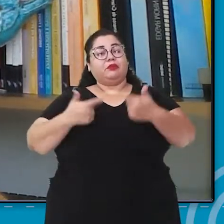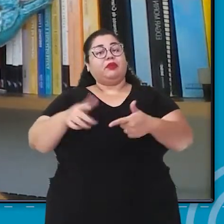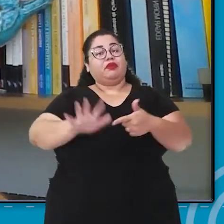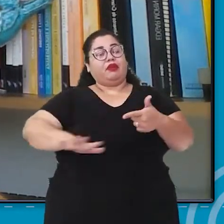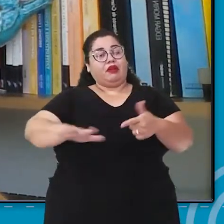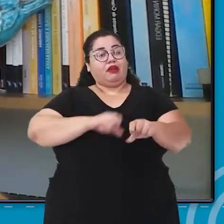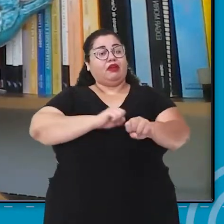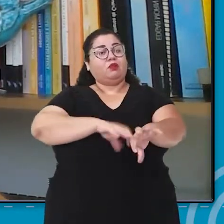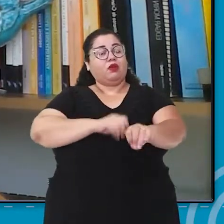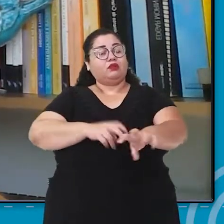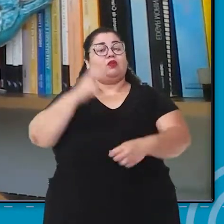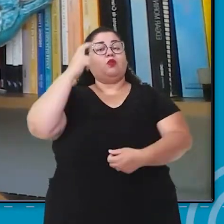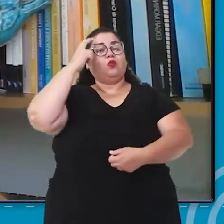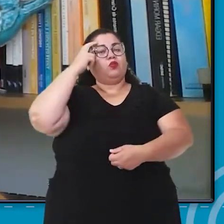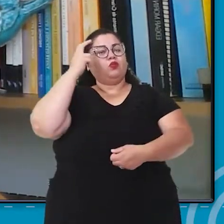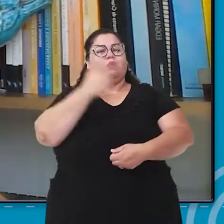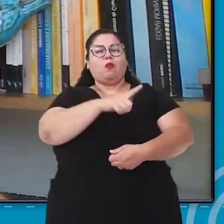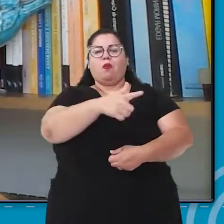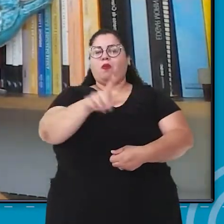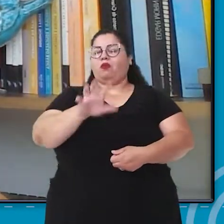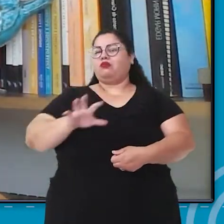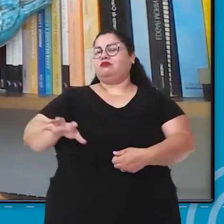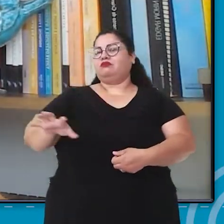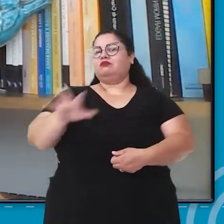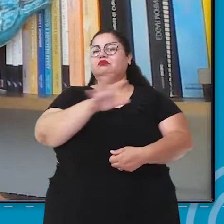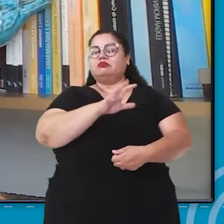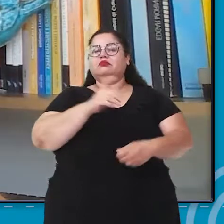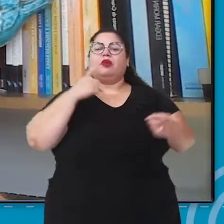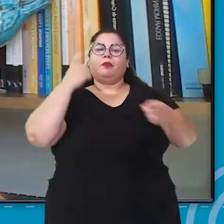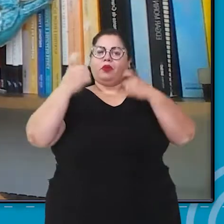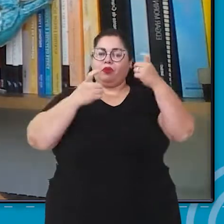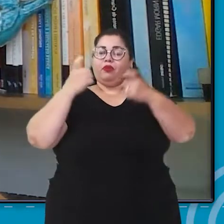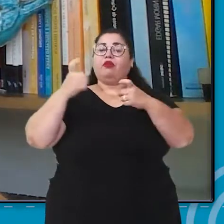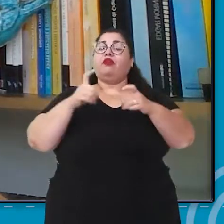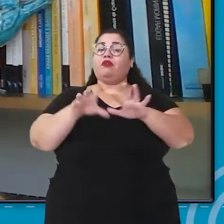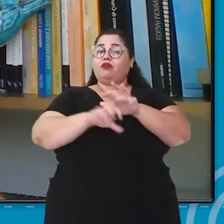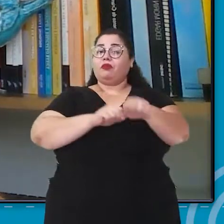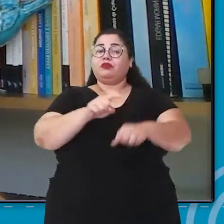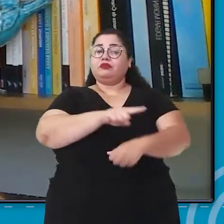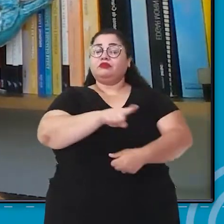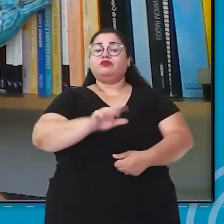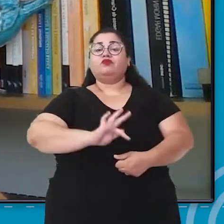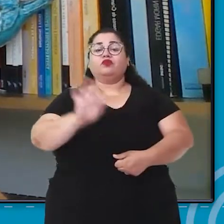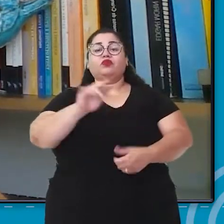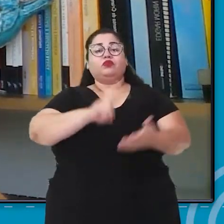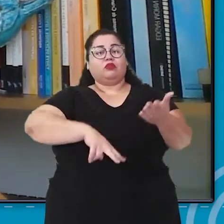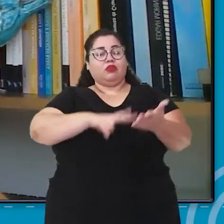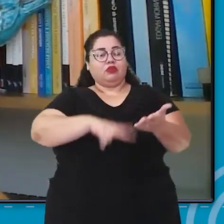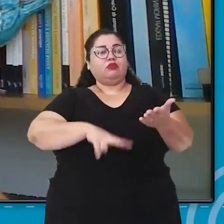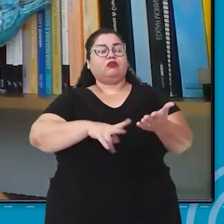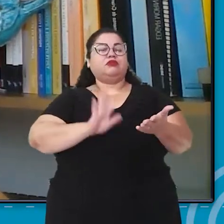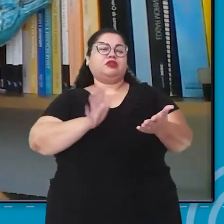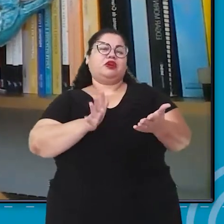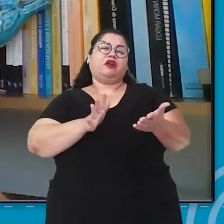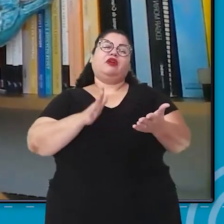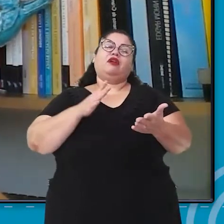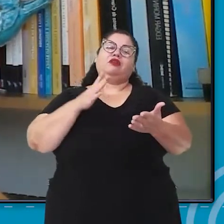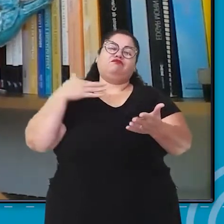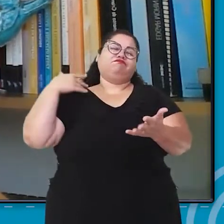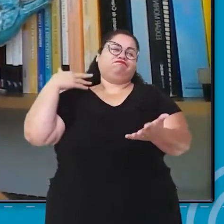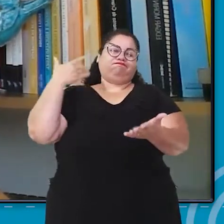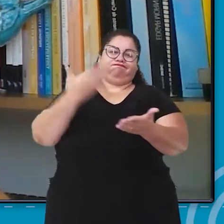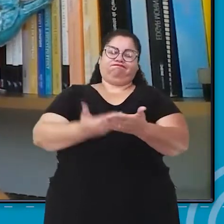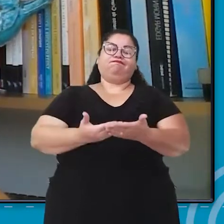da educação, da cultura e de outras áreas que têm se preocupado com a formação de leitores já faz aí um bom